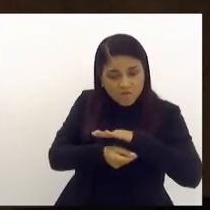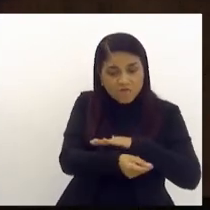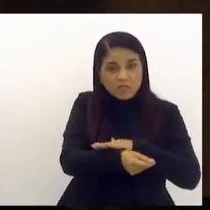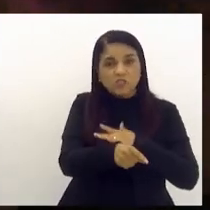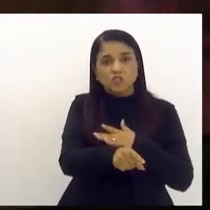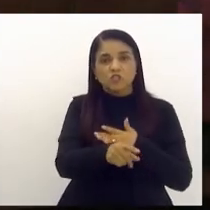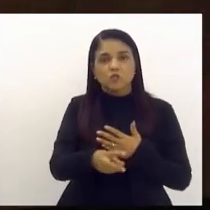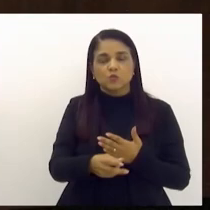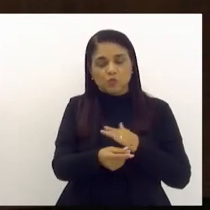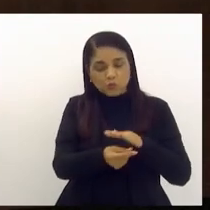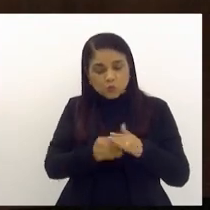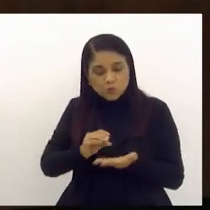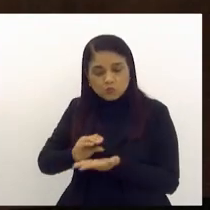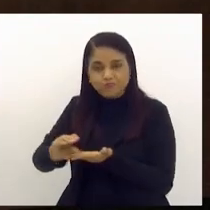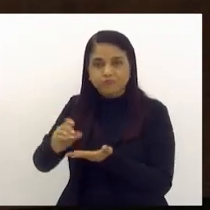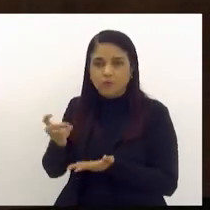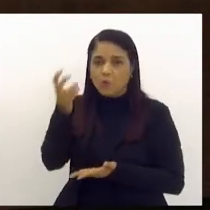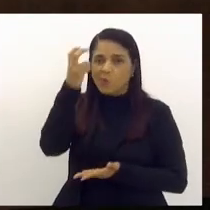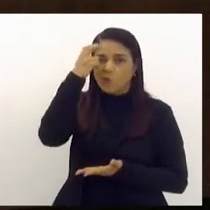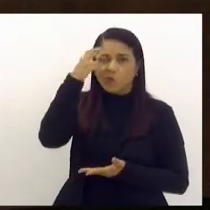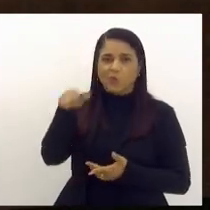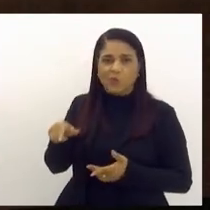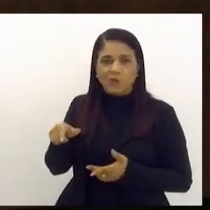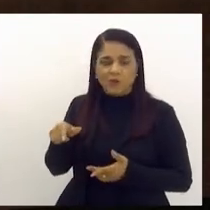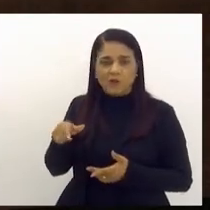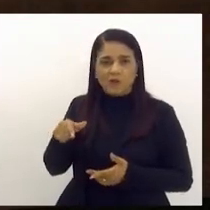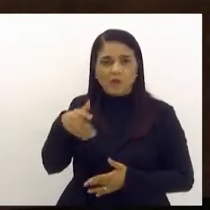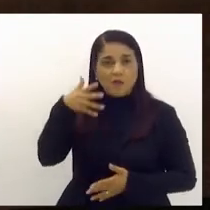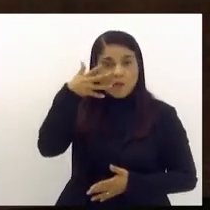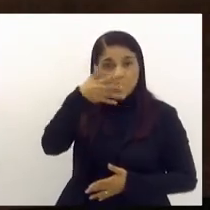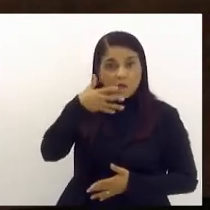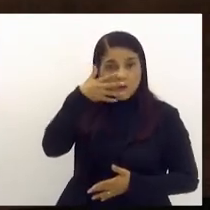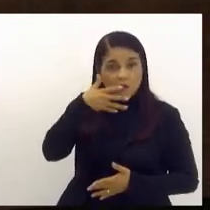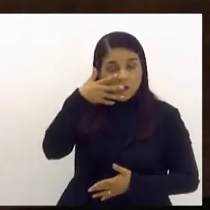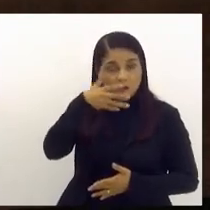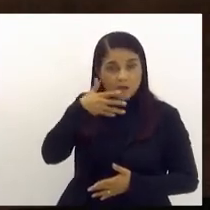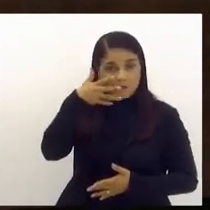Fundo da Cultura. Isso nas palavras do nosso próprio...